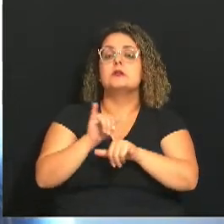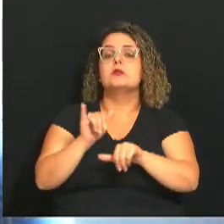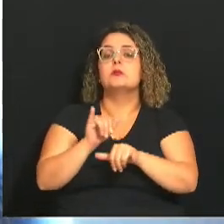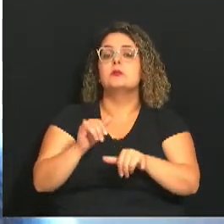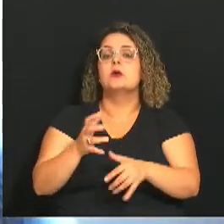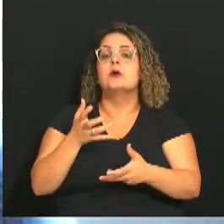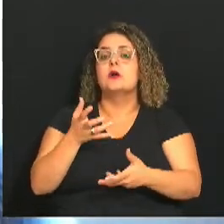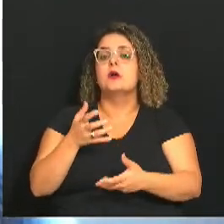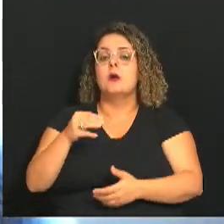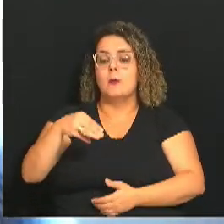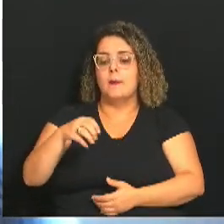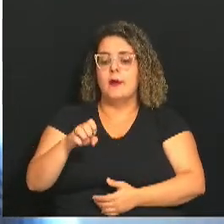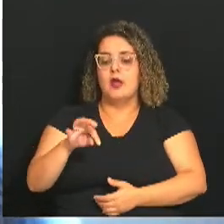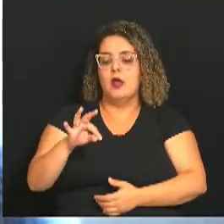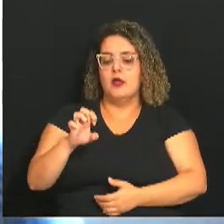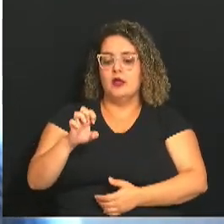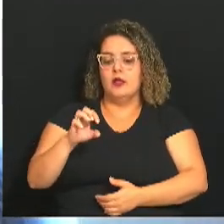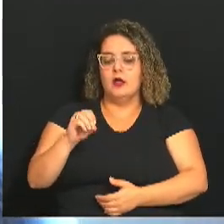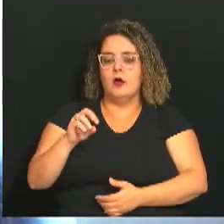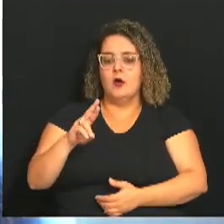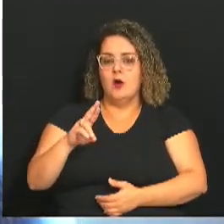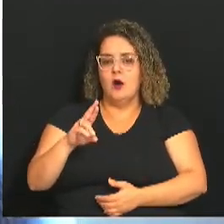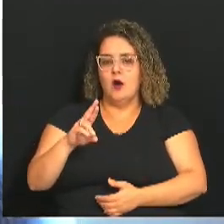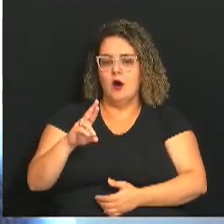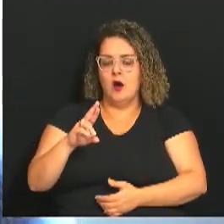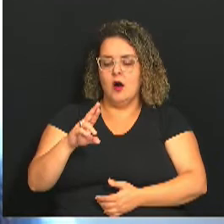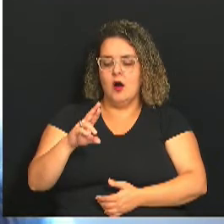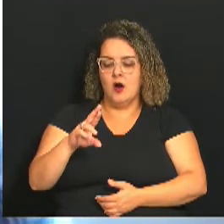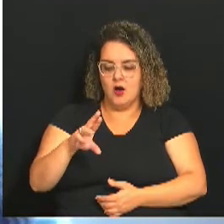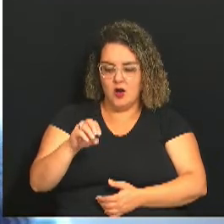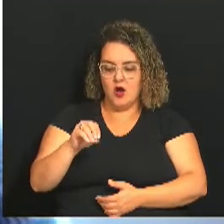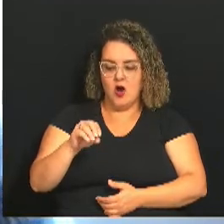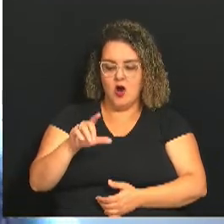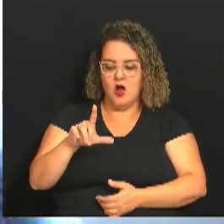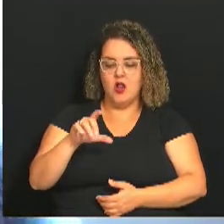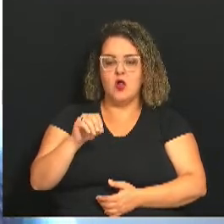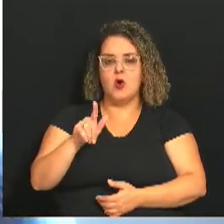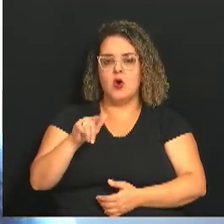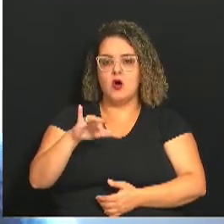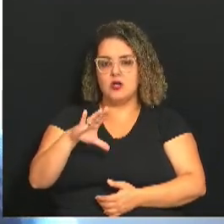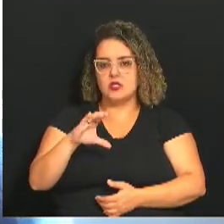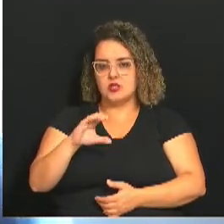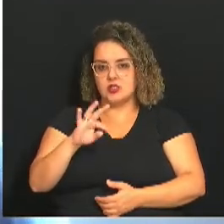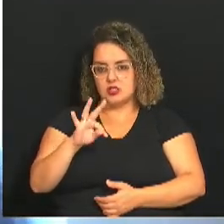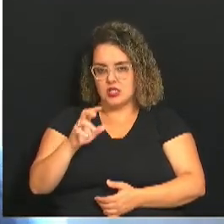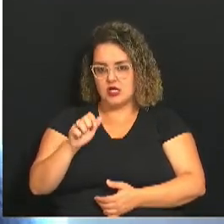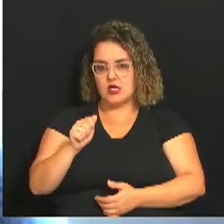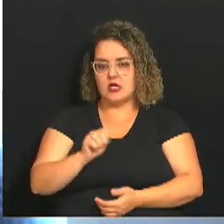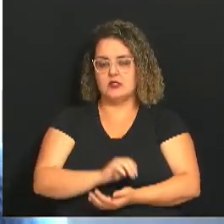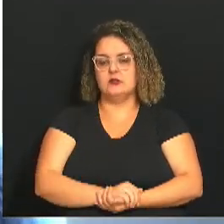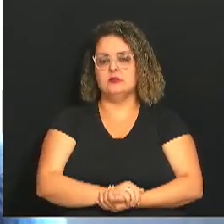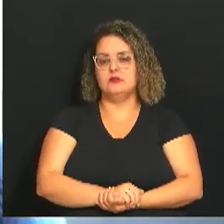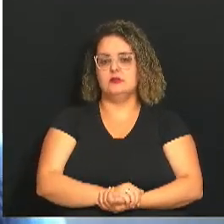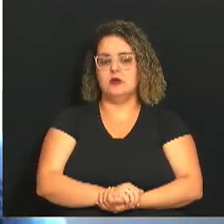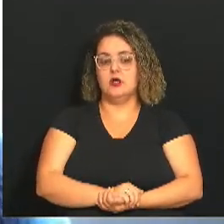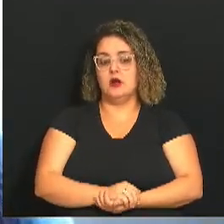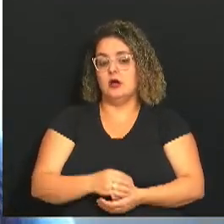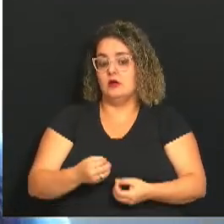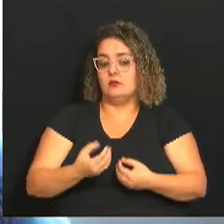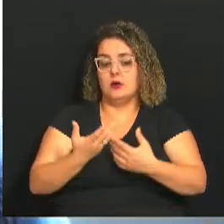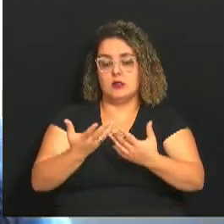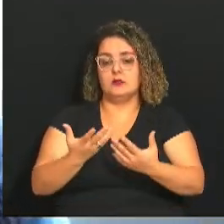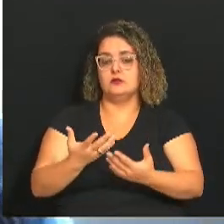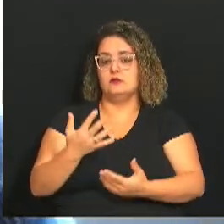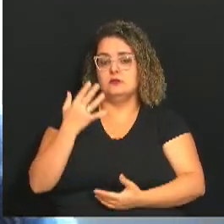grande desafio para nós, meteorologistas, sem dúvida, passar o entendimento que a gente tem. Em